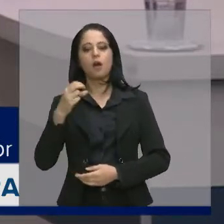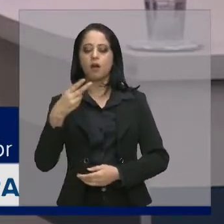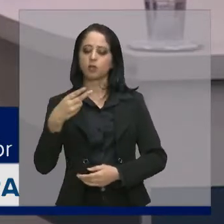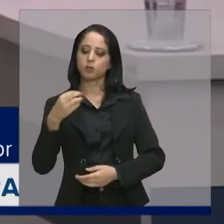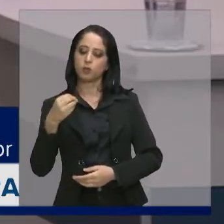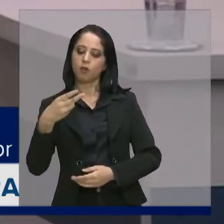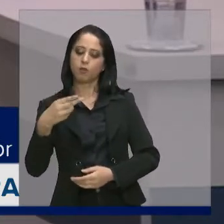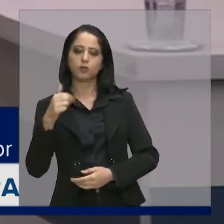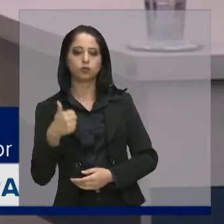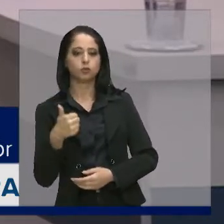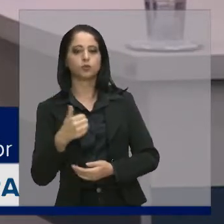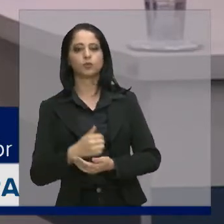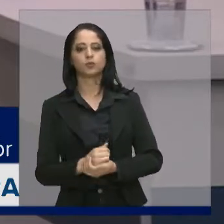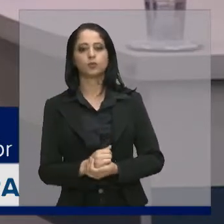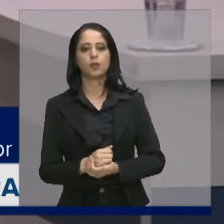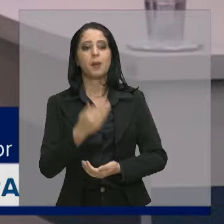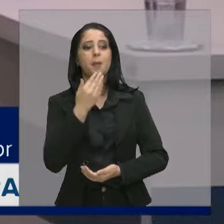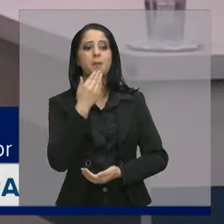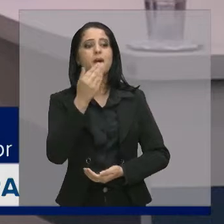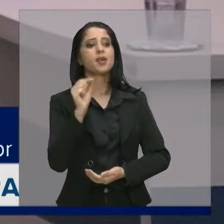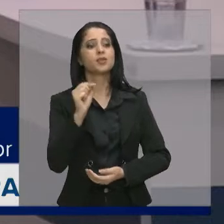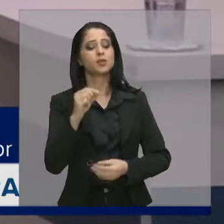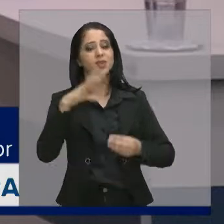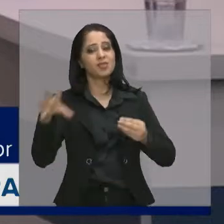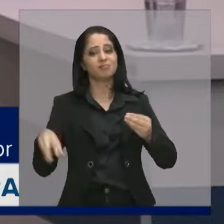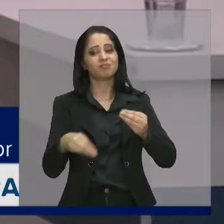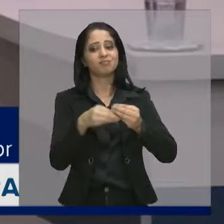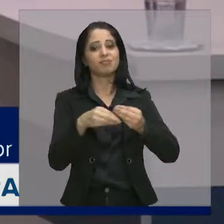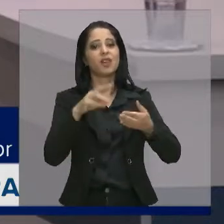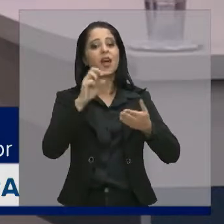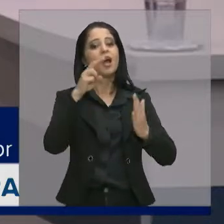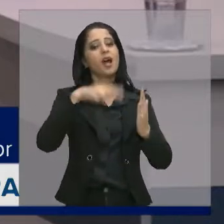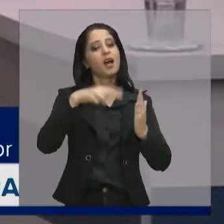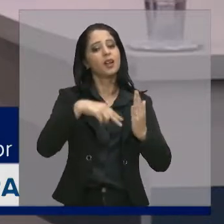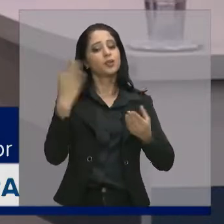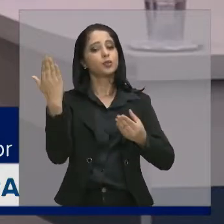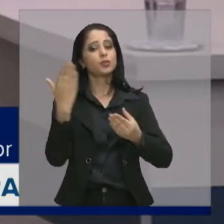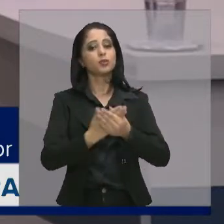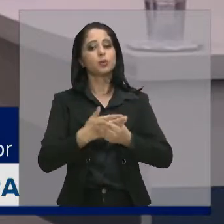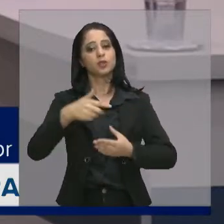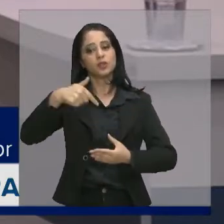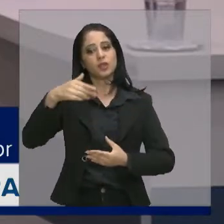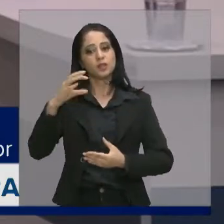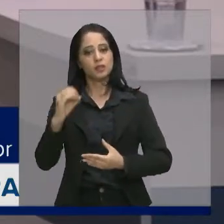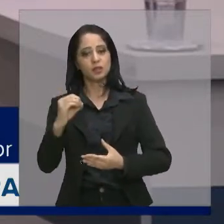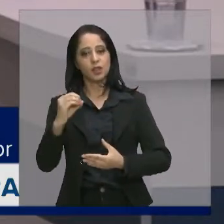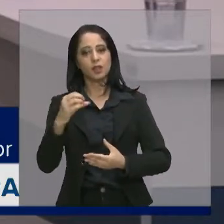5317/2021. Solicito inclusão para leitura do processo